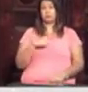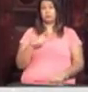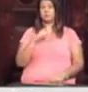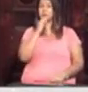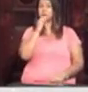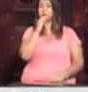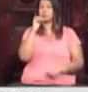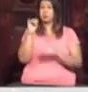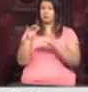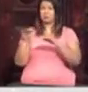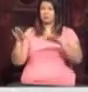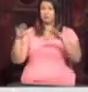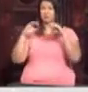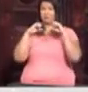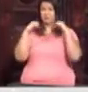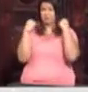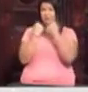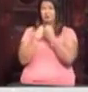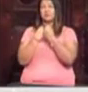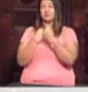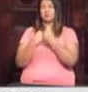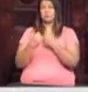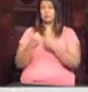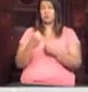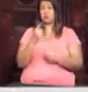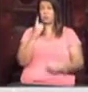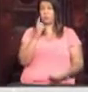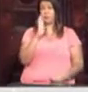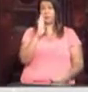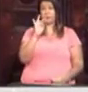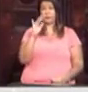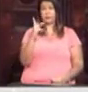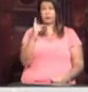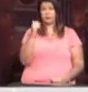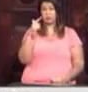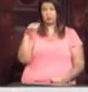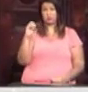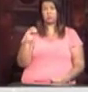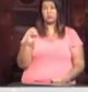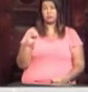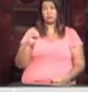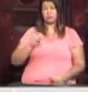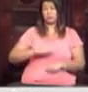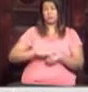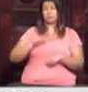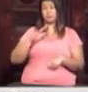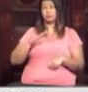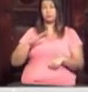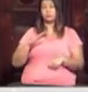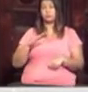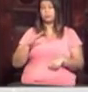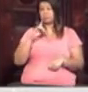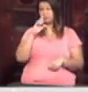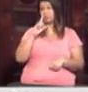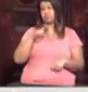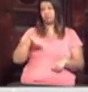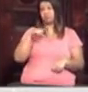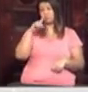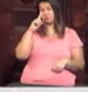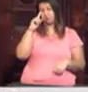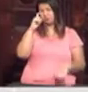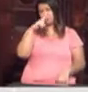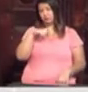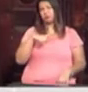Maracanã têm, sobre uma obra que custou 1 bilhão e 300 milhões de reais, é difícil até de medir.